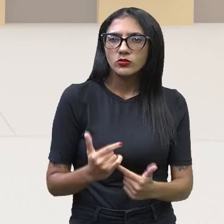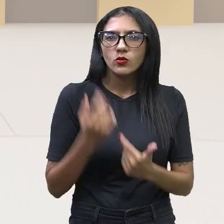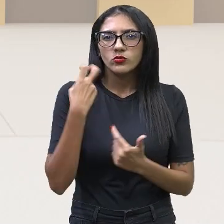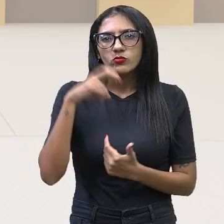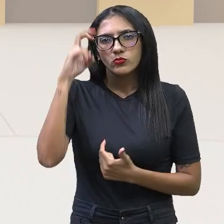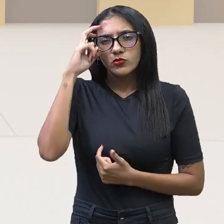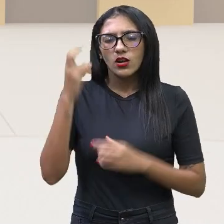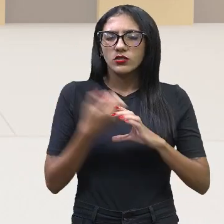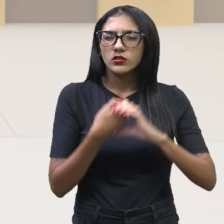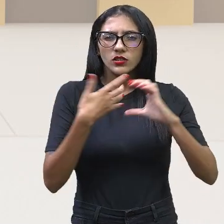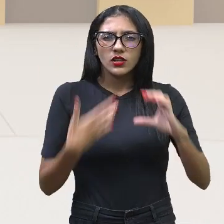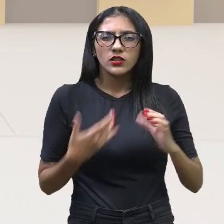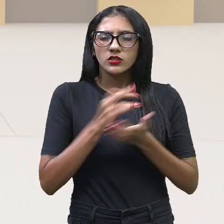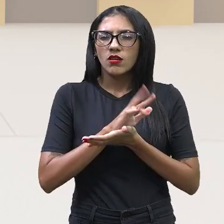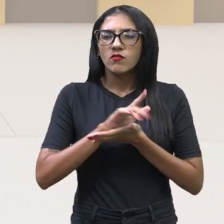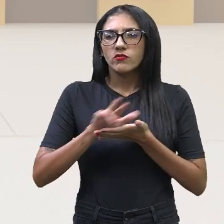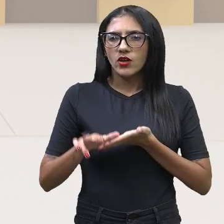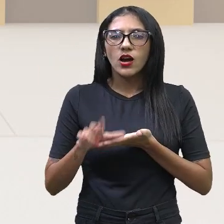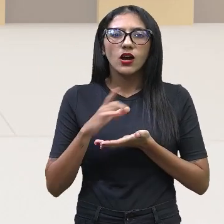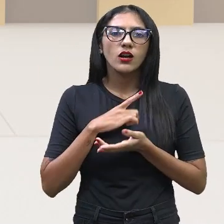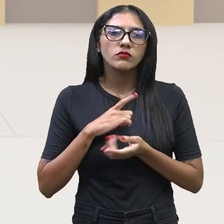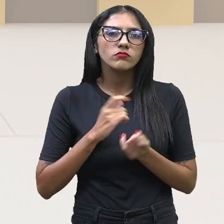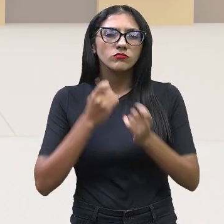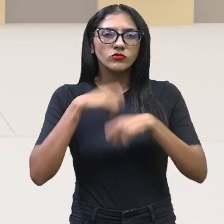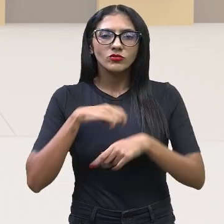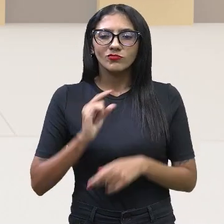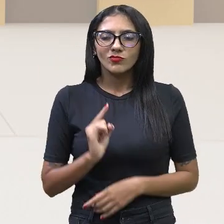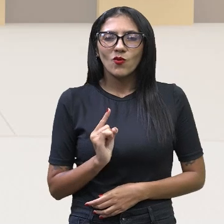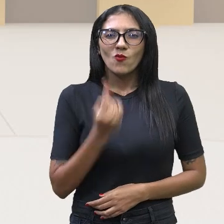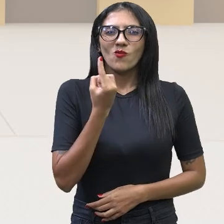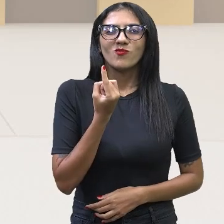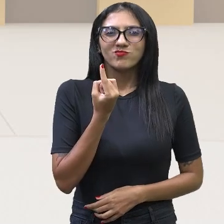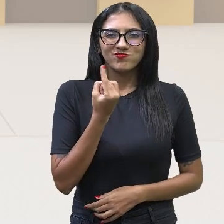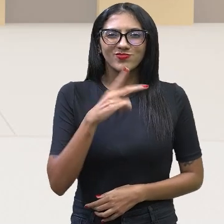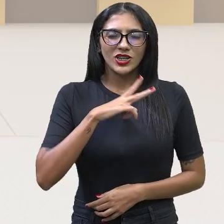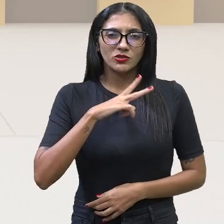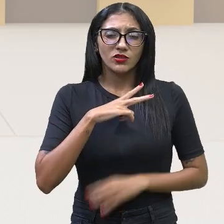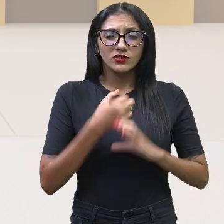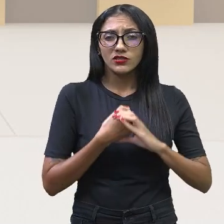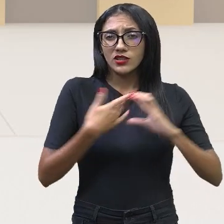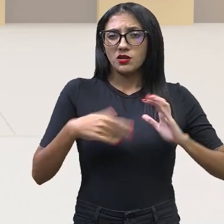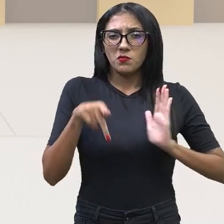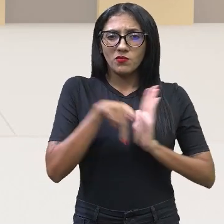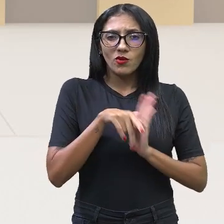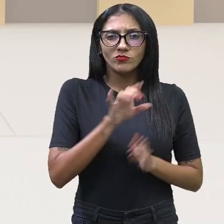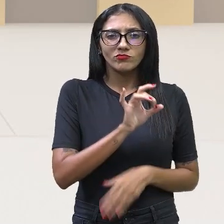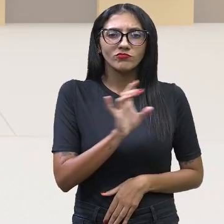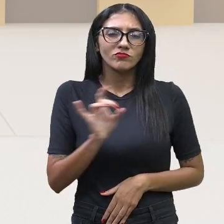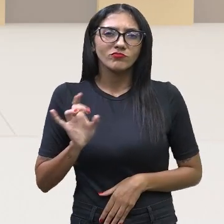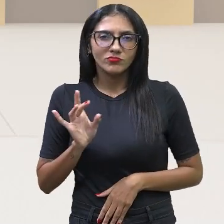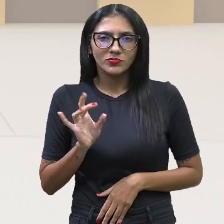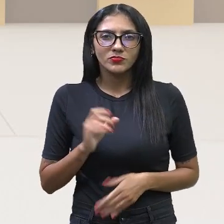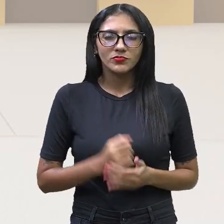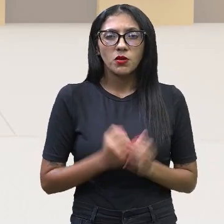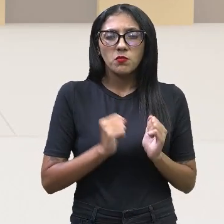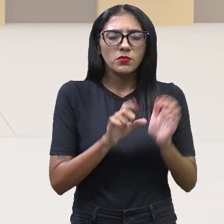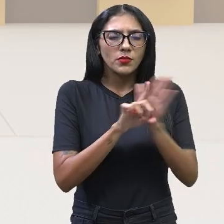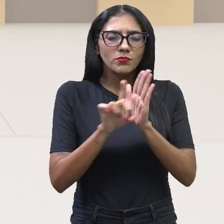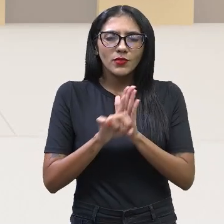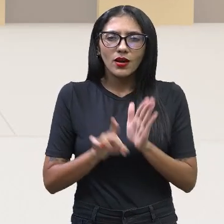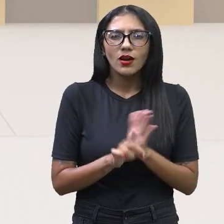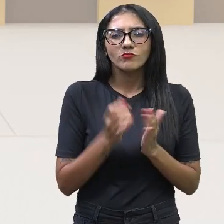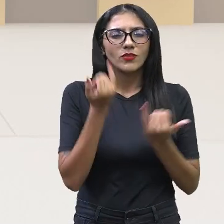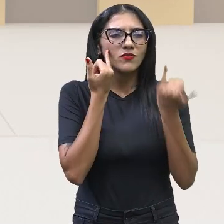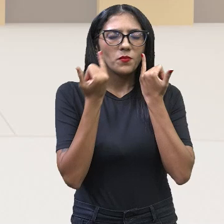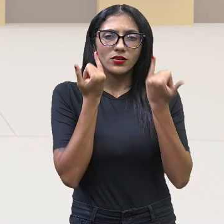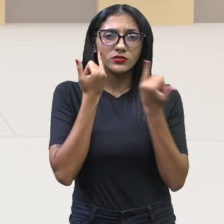outras características que nos tornam únicos como indivíduos. Olha, isso é legal, né? Perguntar e compartilhar e as tradições culturais